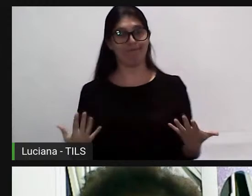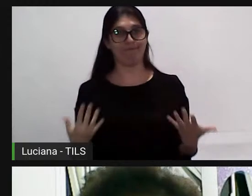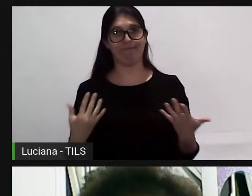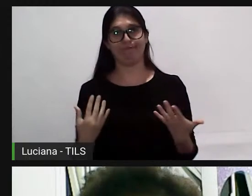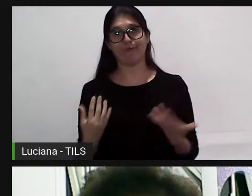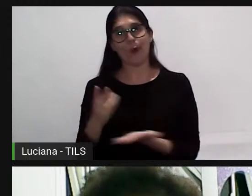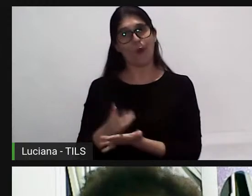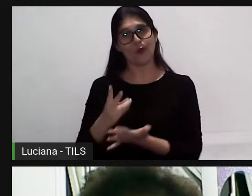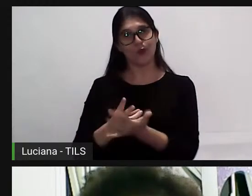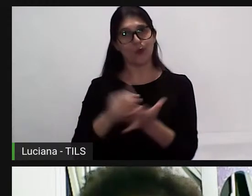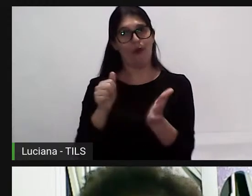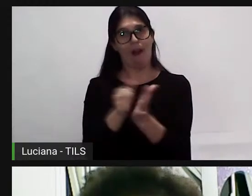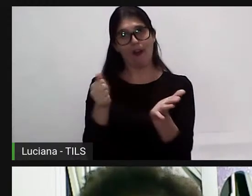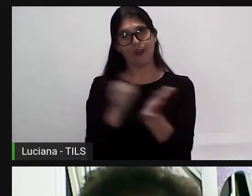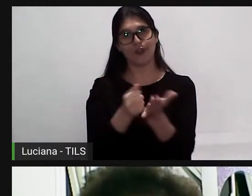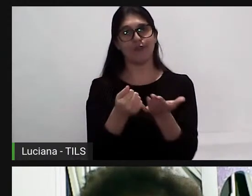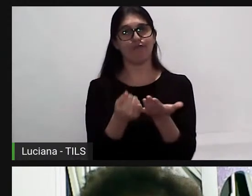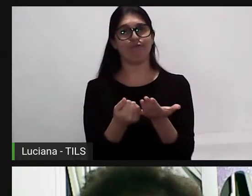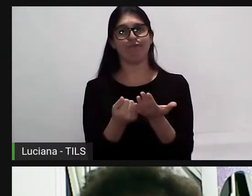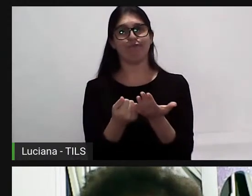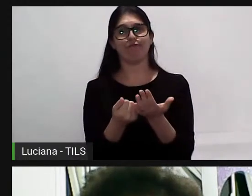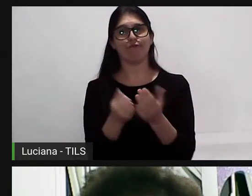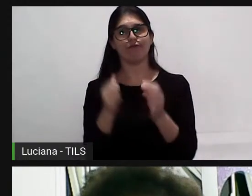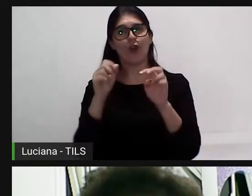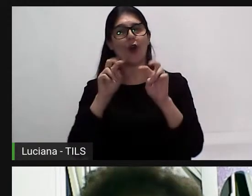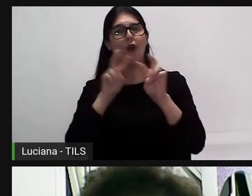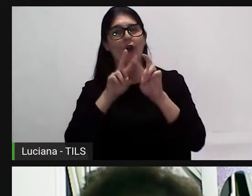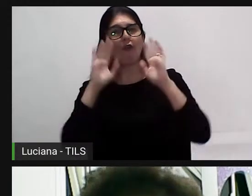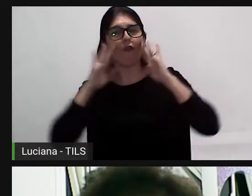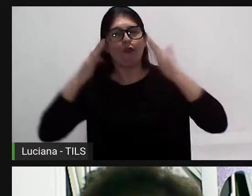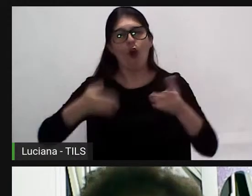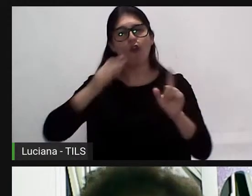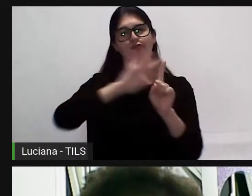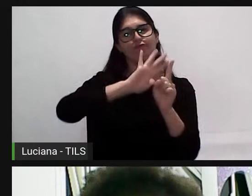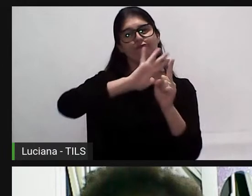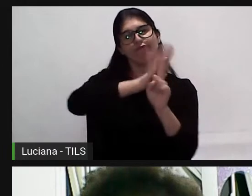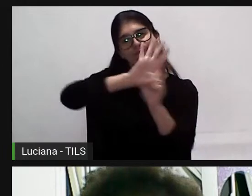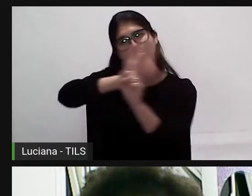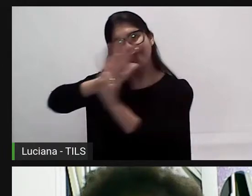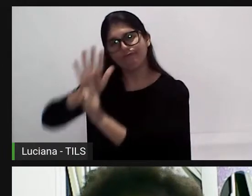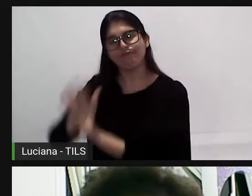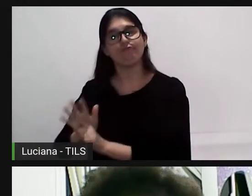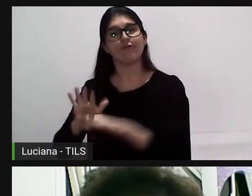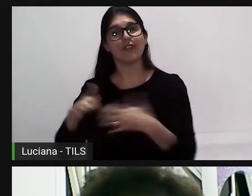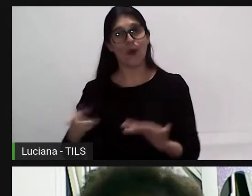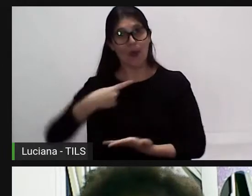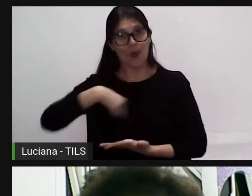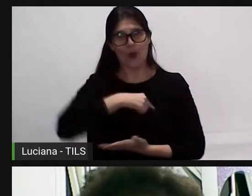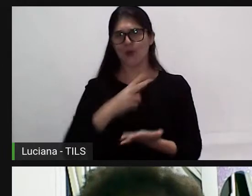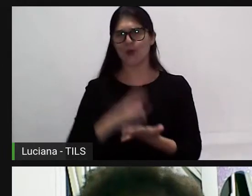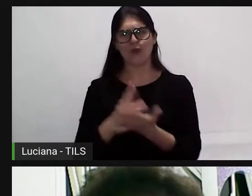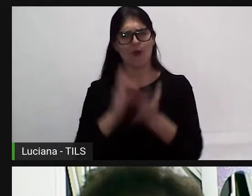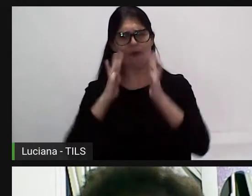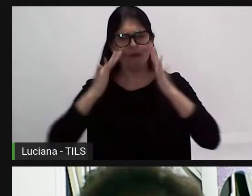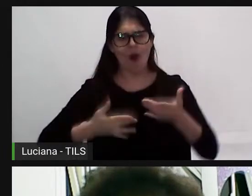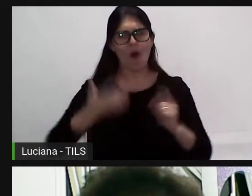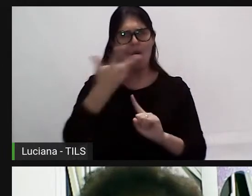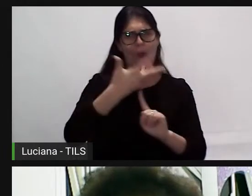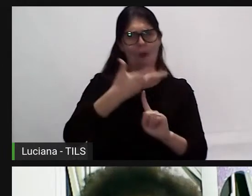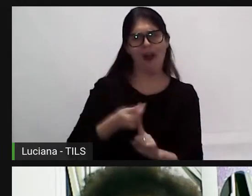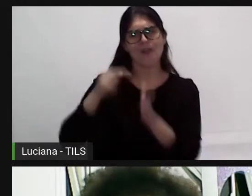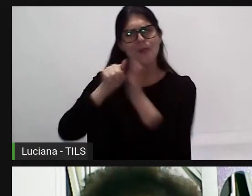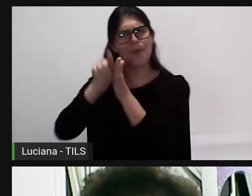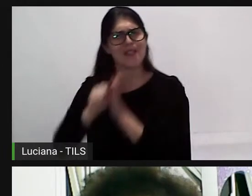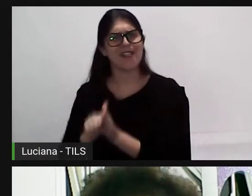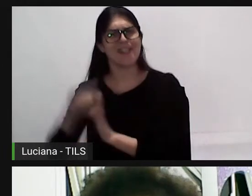genocida, estamos aqui novamente, pensando em pesquisa, arte e educação libertadora, combatendo fake